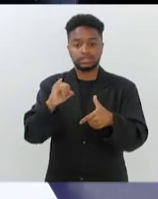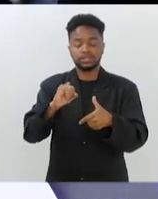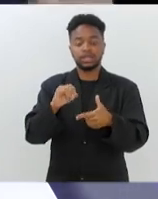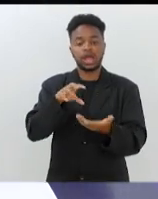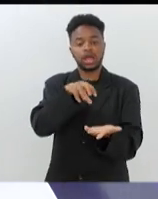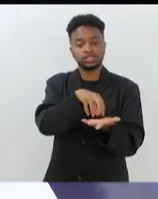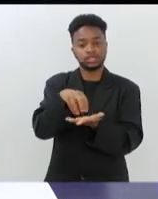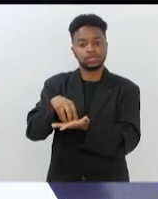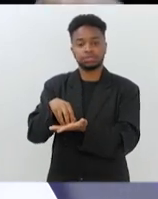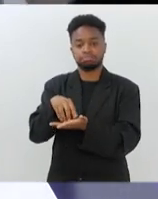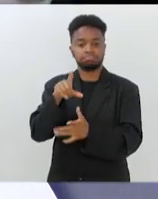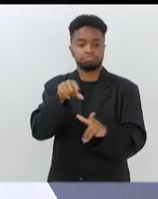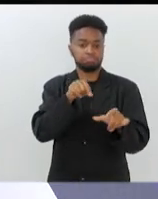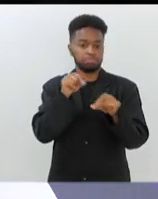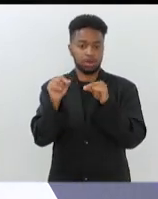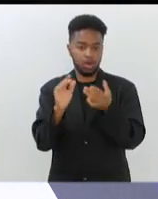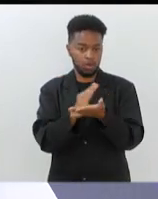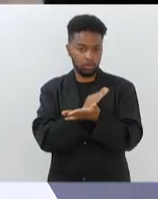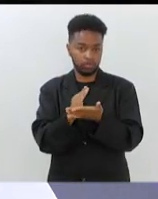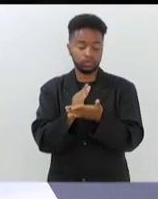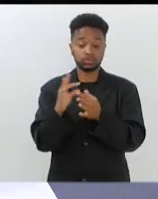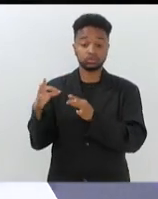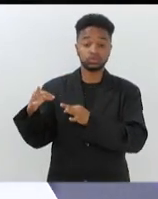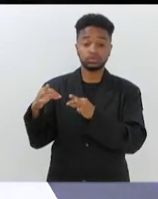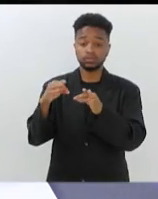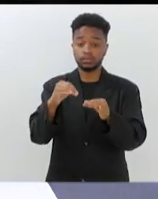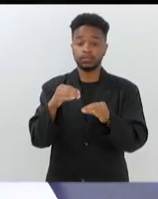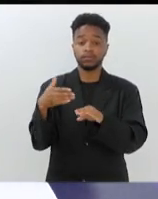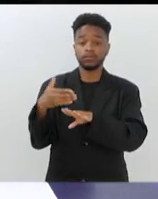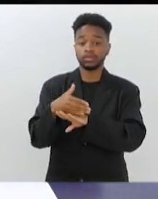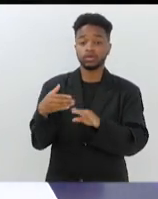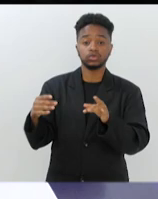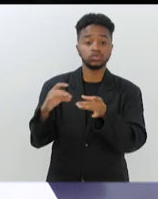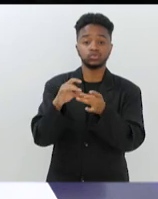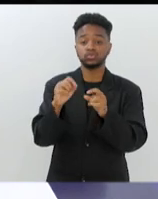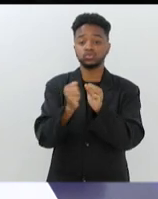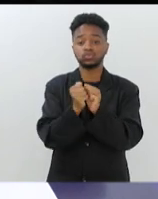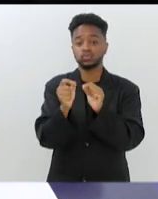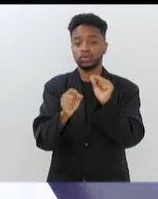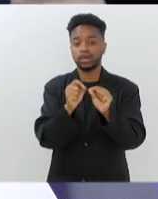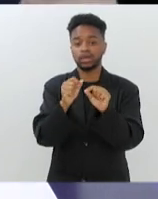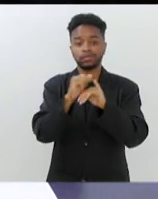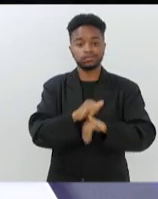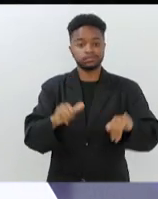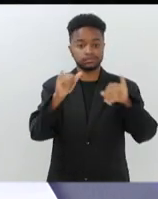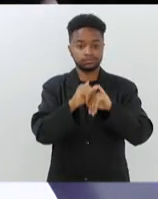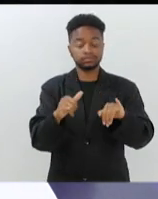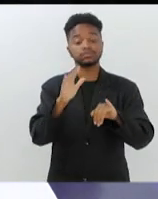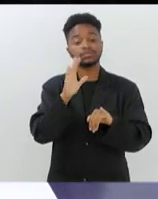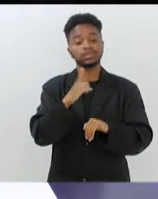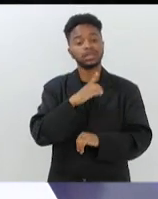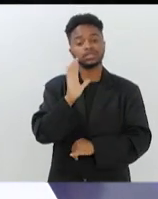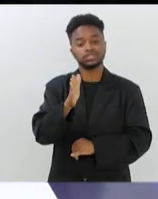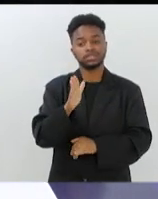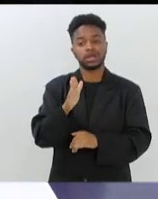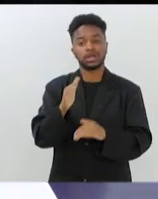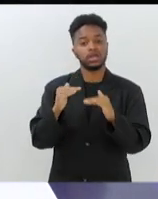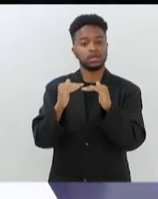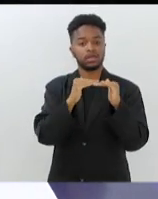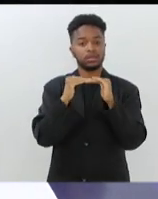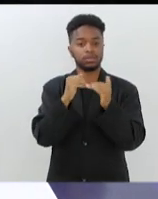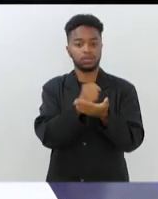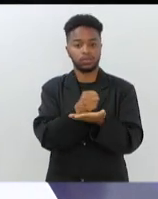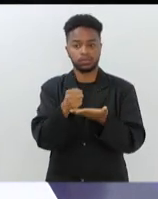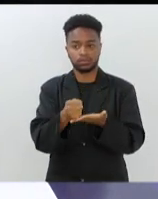C tenha sido Eleita todas elas são envolvidas na parte de veiculação isso já garante o equilíbrio contratual